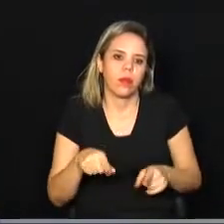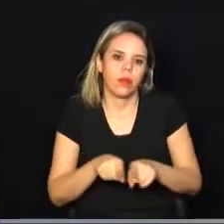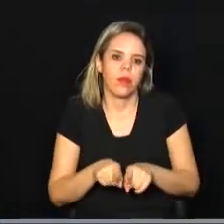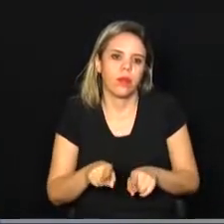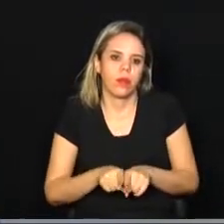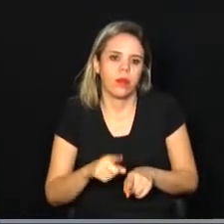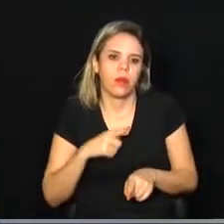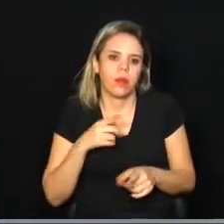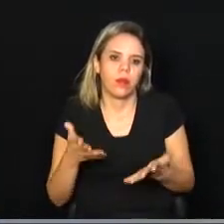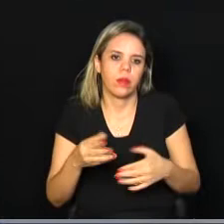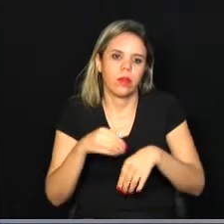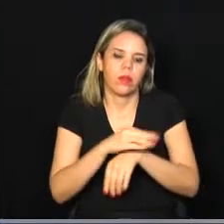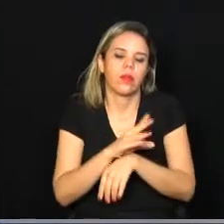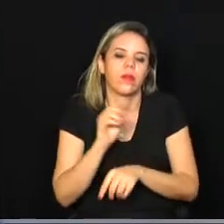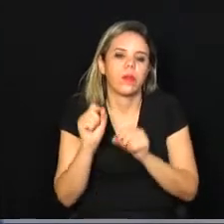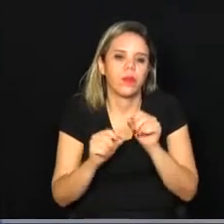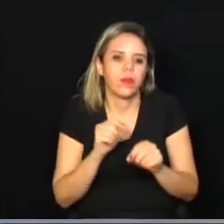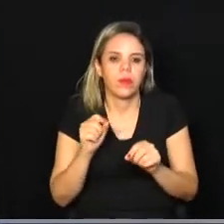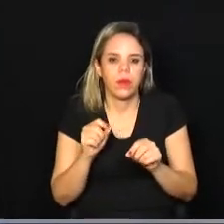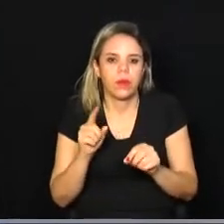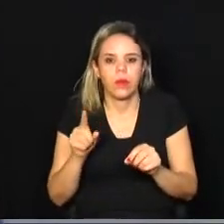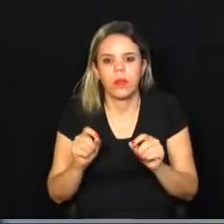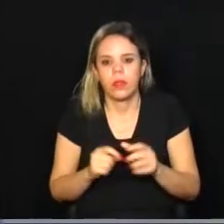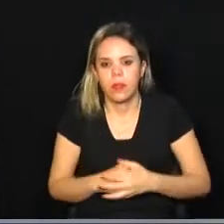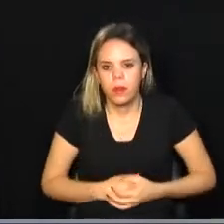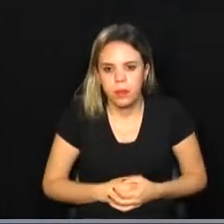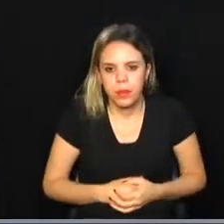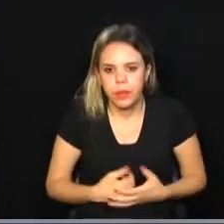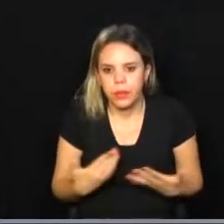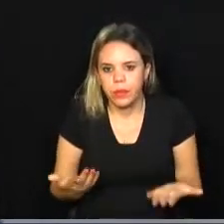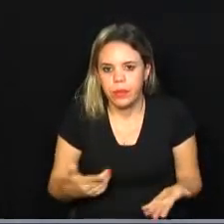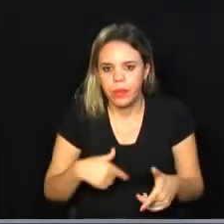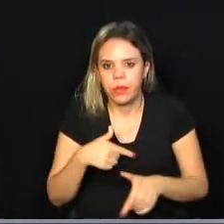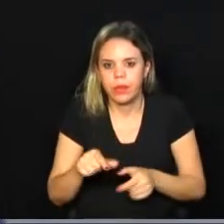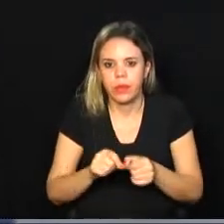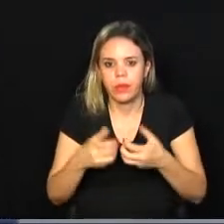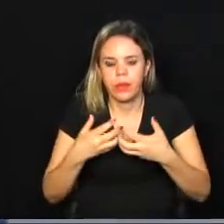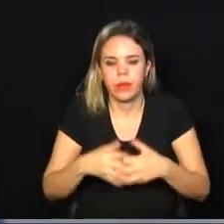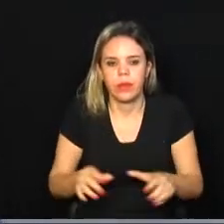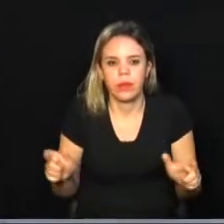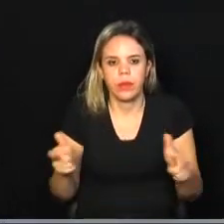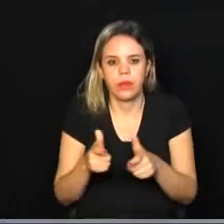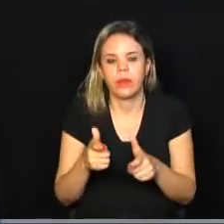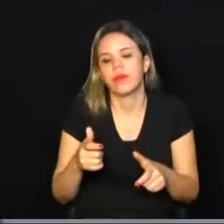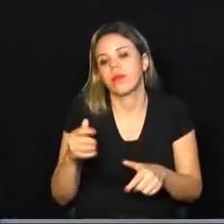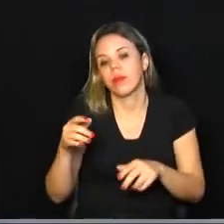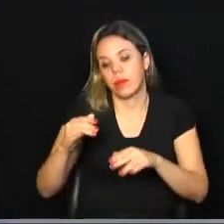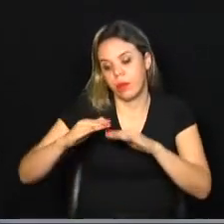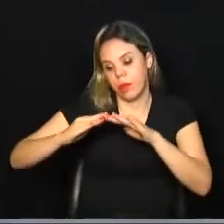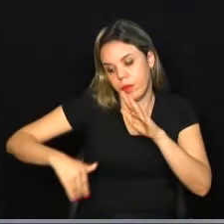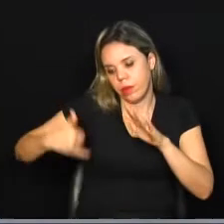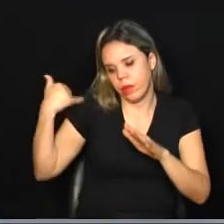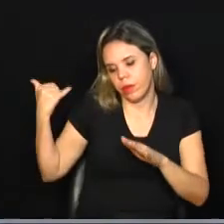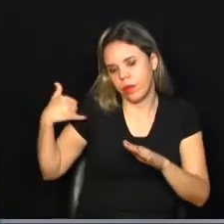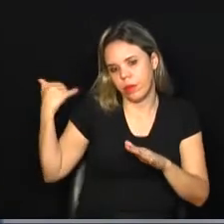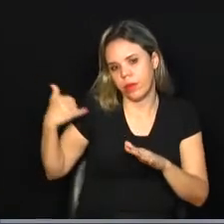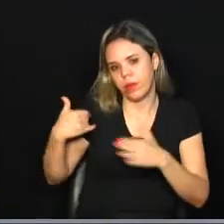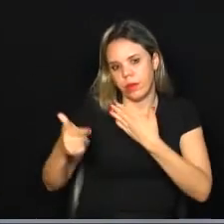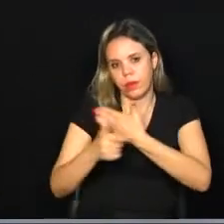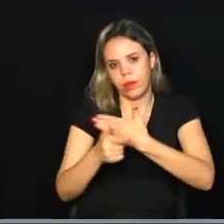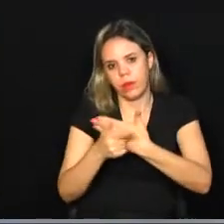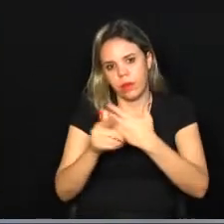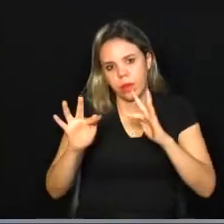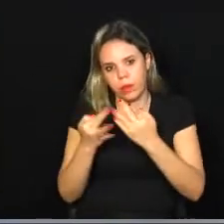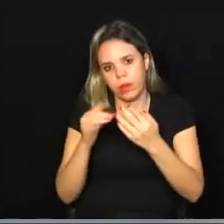gente tem que levar em consideração é que quando a gente trabalha com menores de idade, o papel dos pais